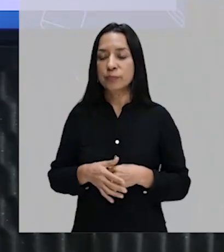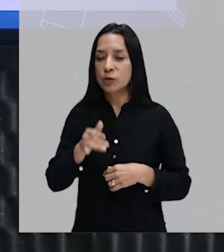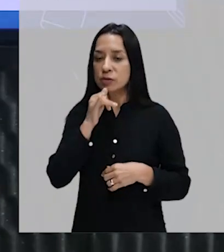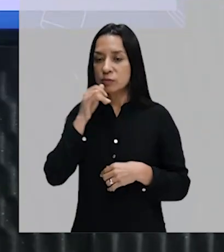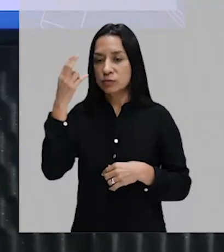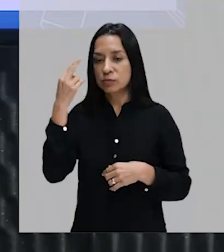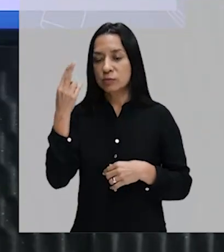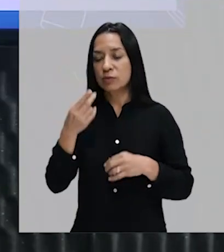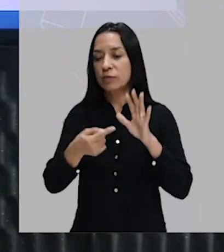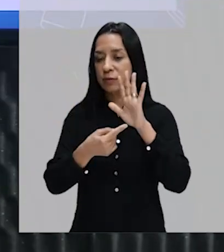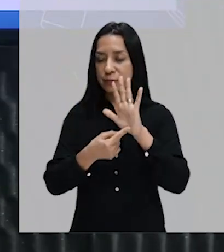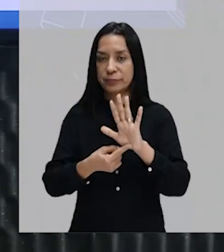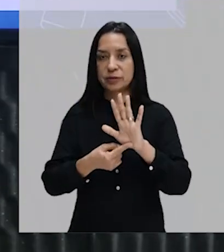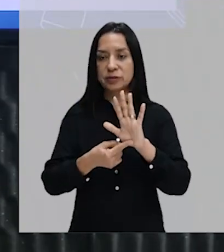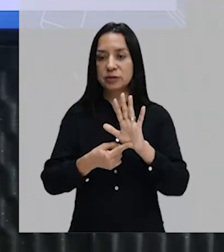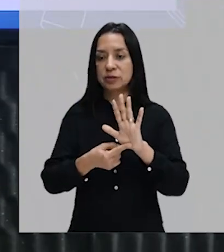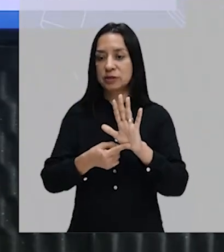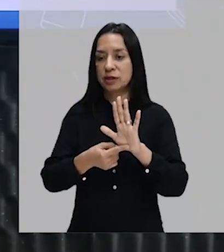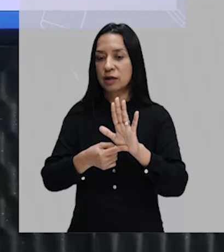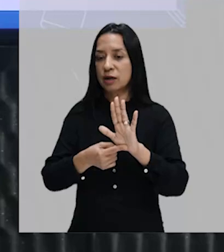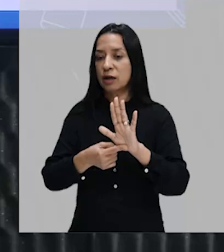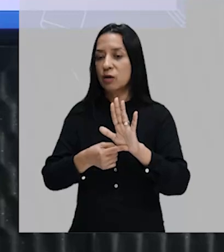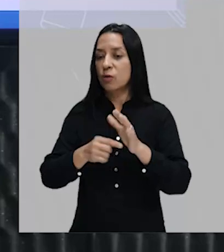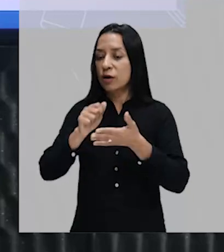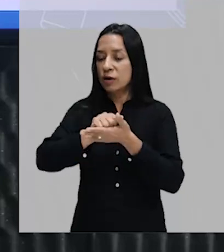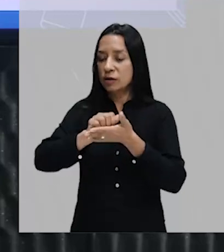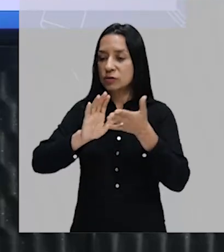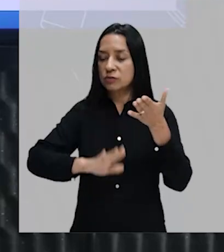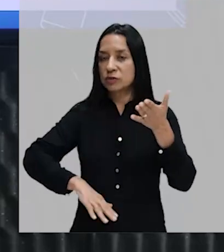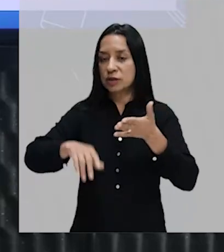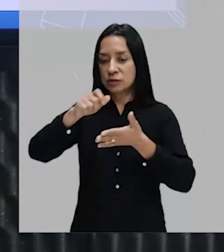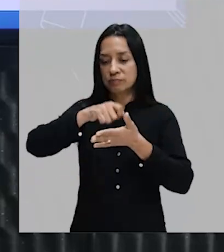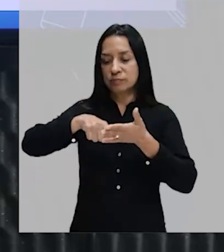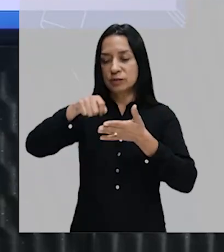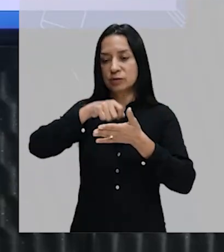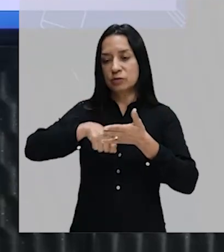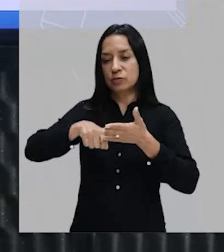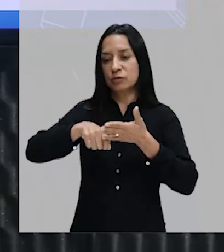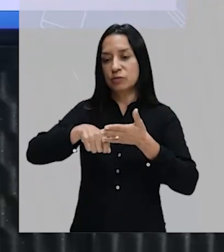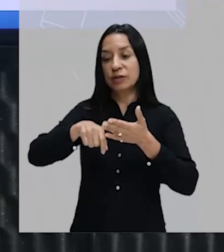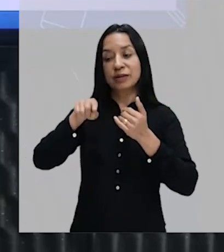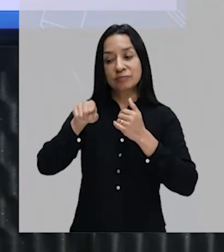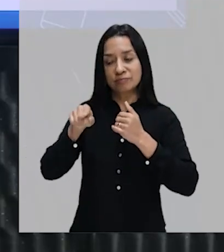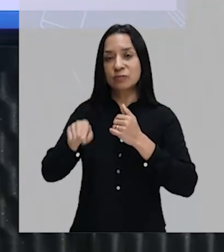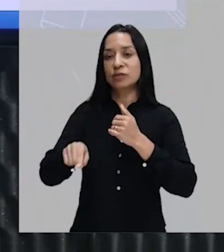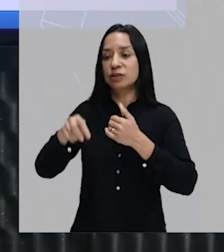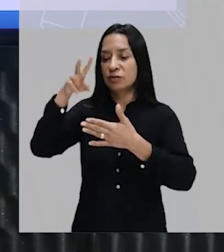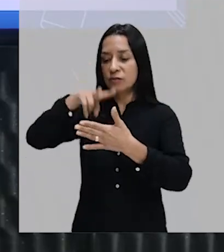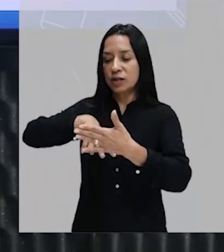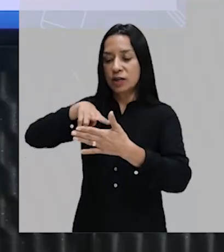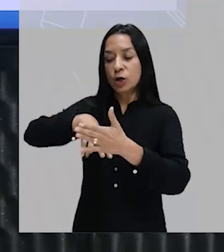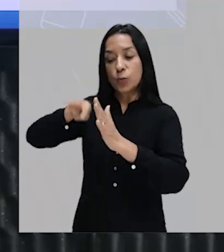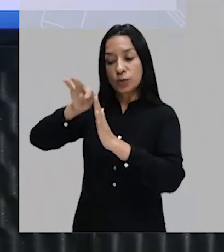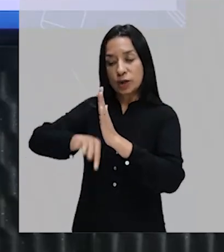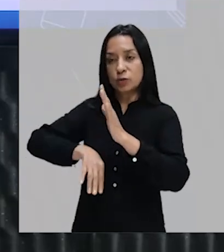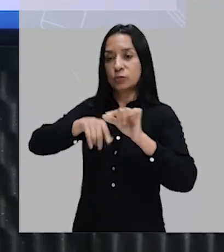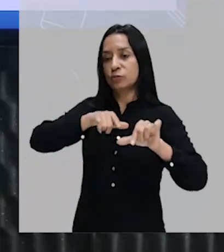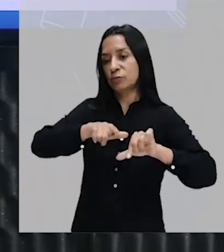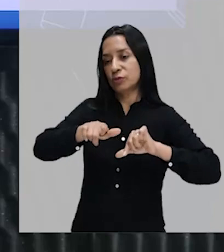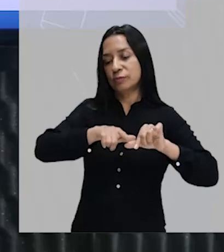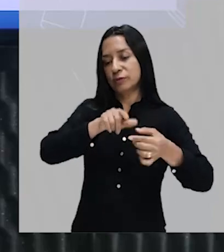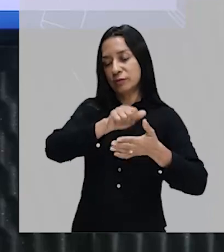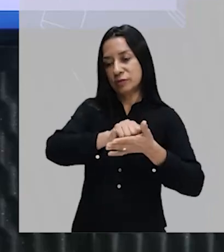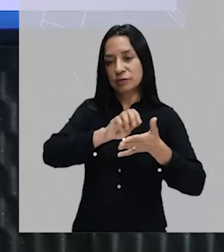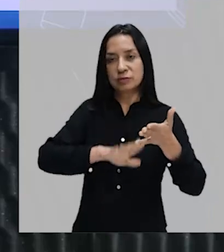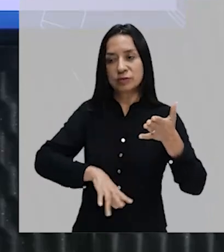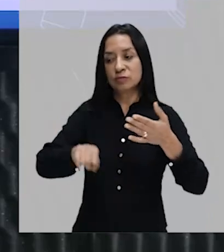Você vai apresentar um trabalho na escola e você ficou com a parte de leitura do texto do trabalho. Você está nervoso,